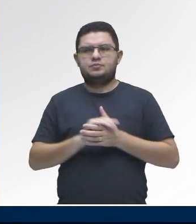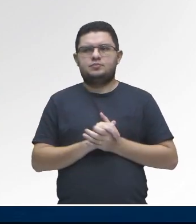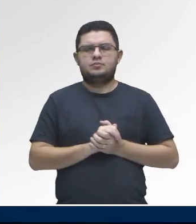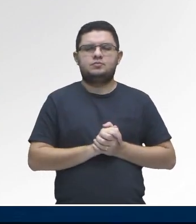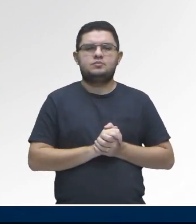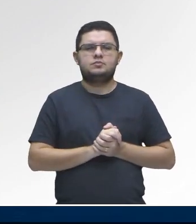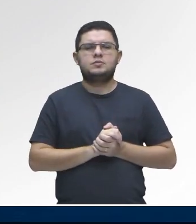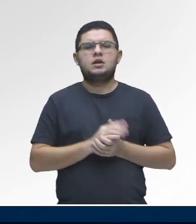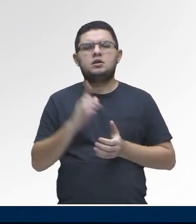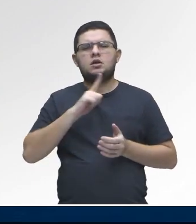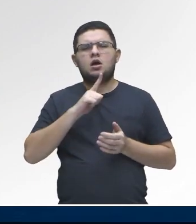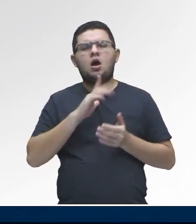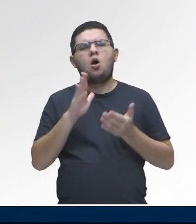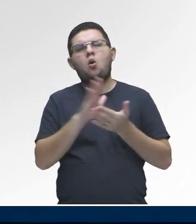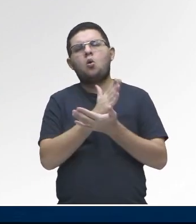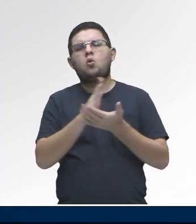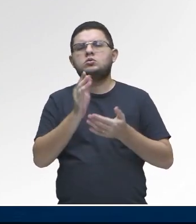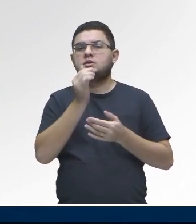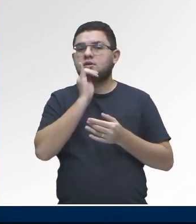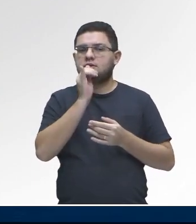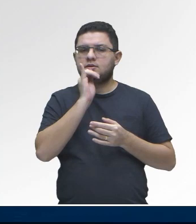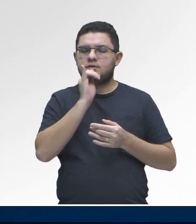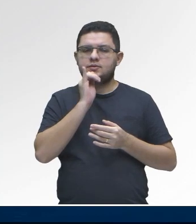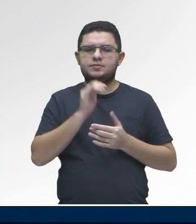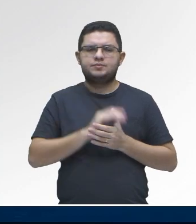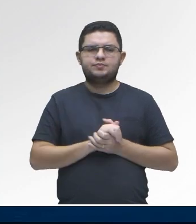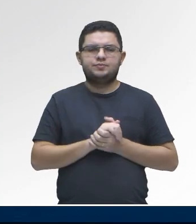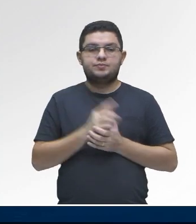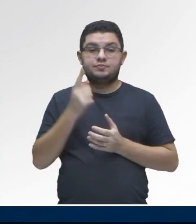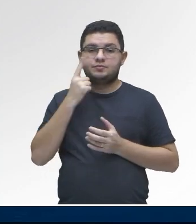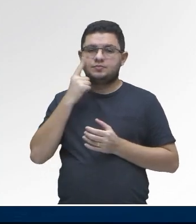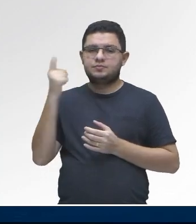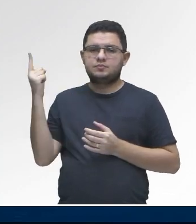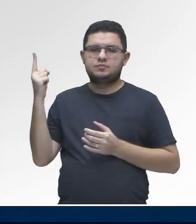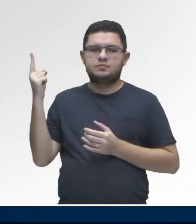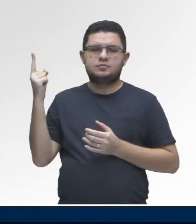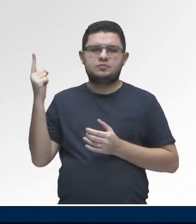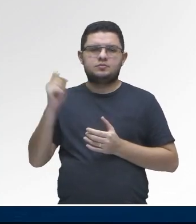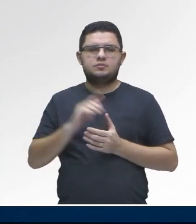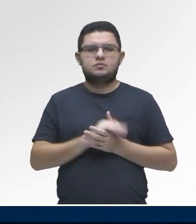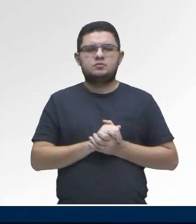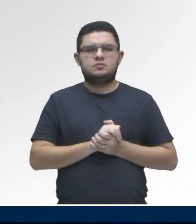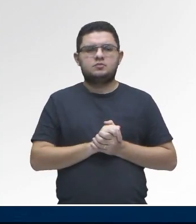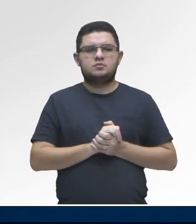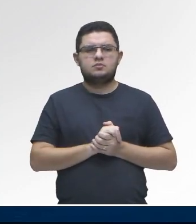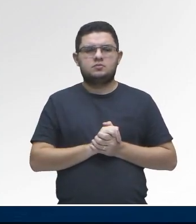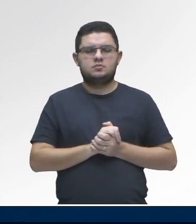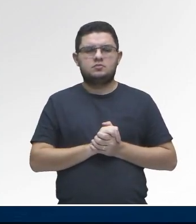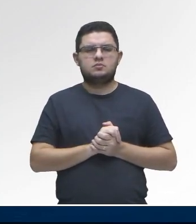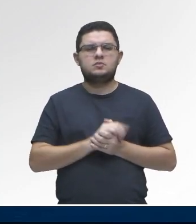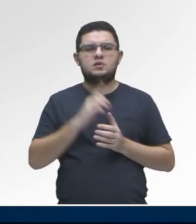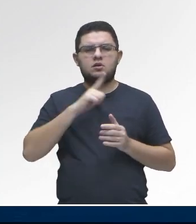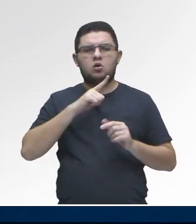aqui a propriedade, onde A e B são letras que representam